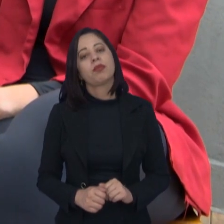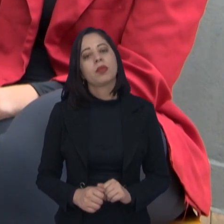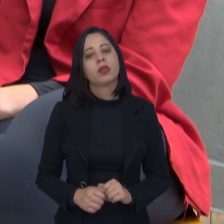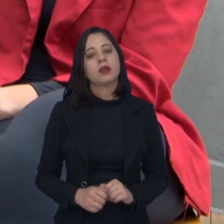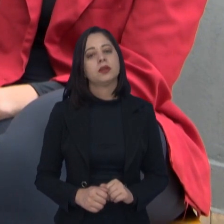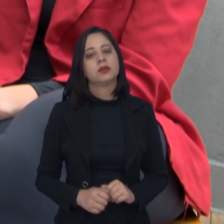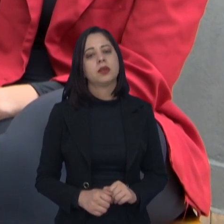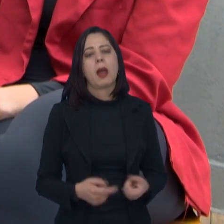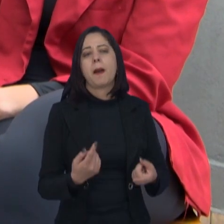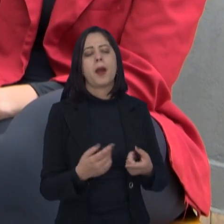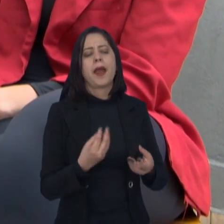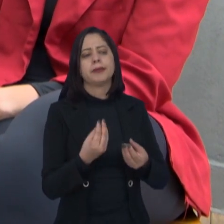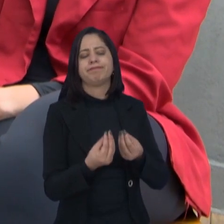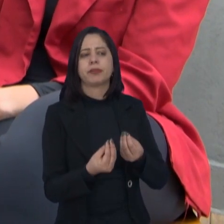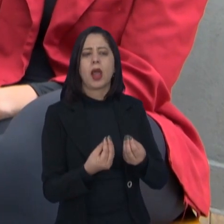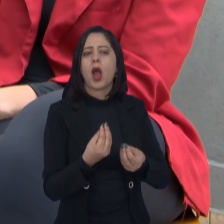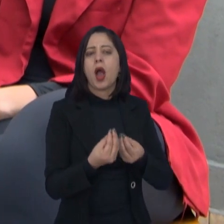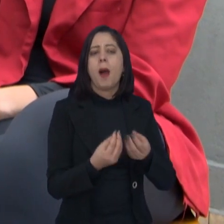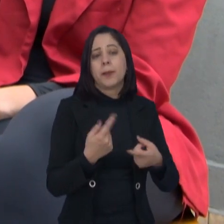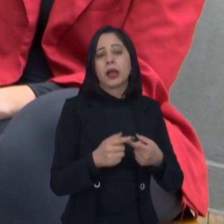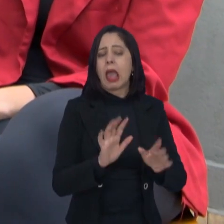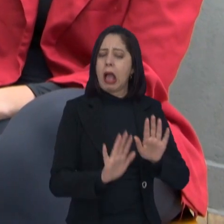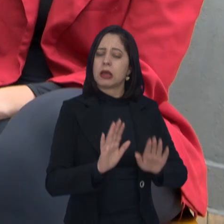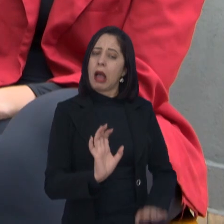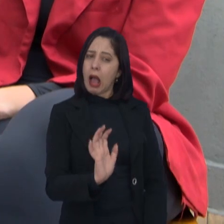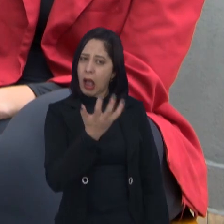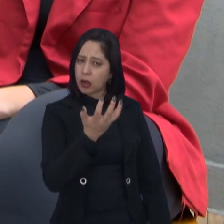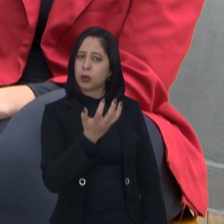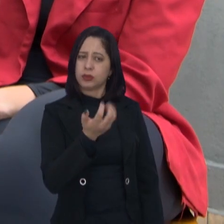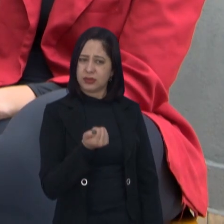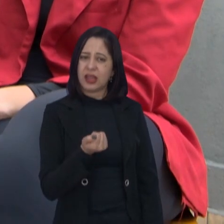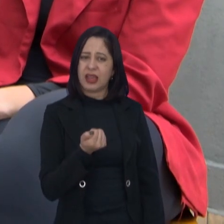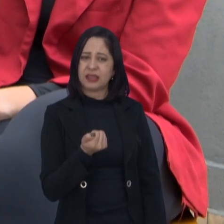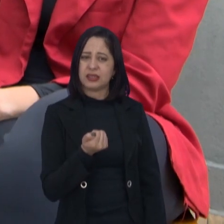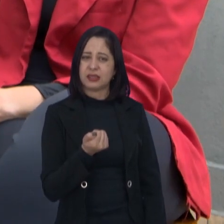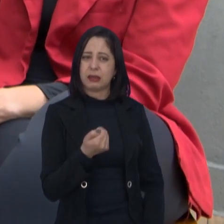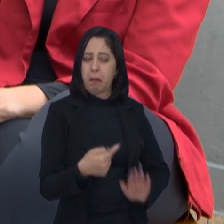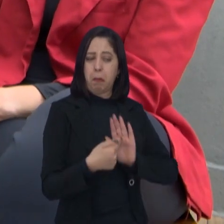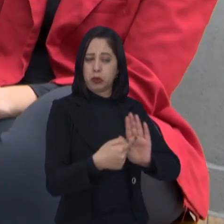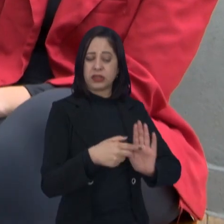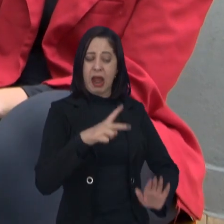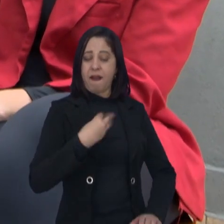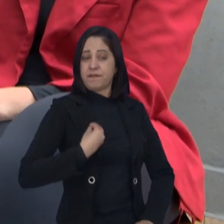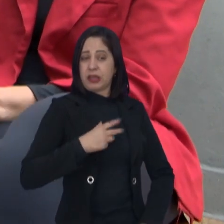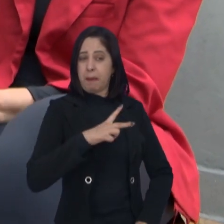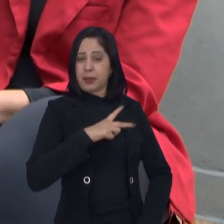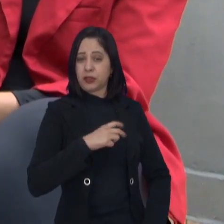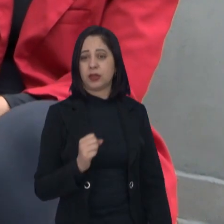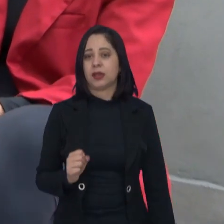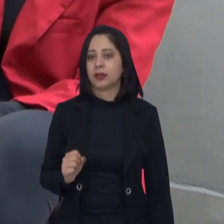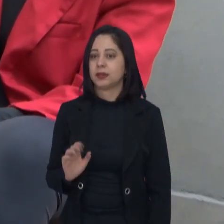de invasão de privacidade que acaba acontecendo por agora você ser uma figura pública? Sim, eu